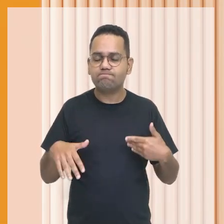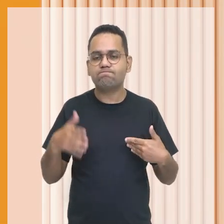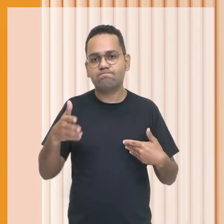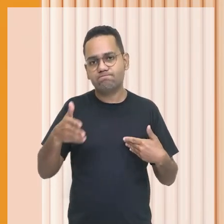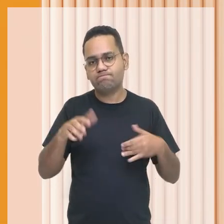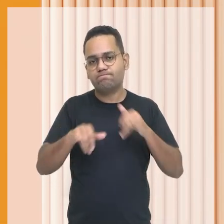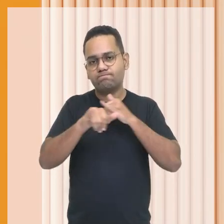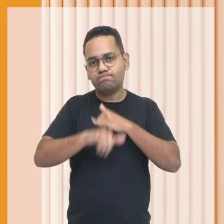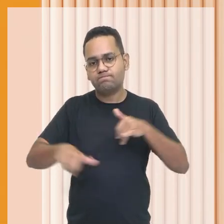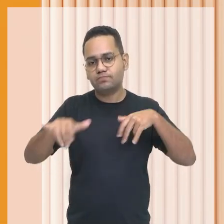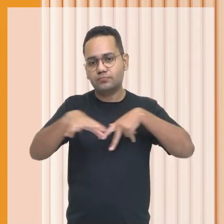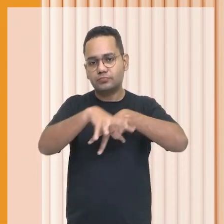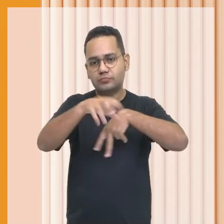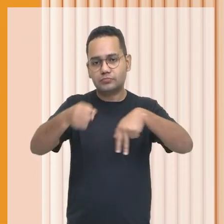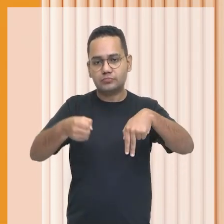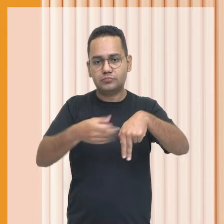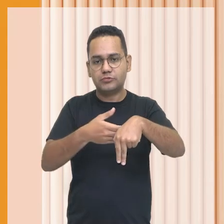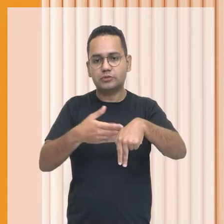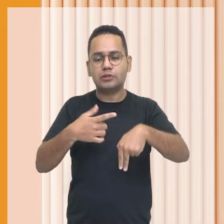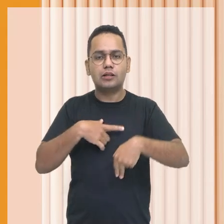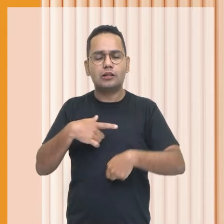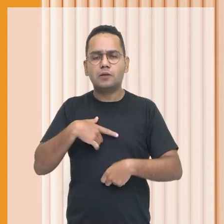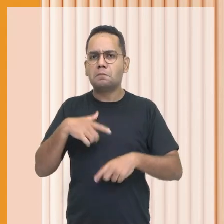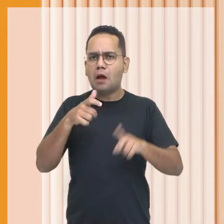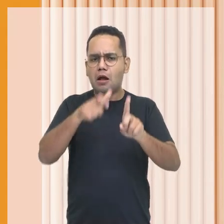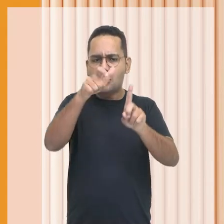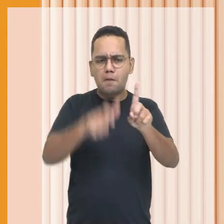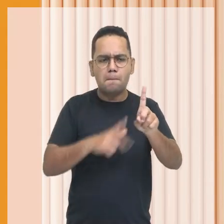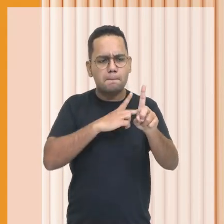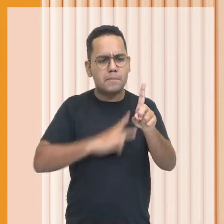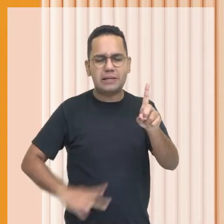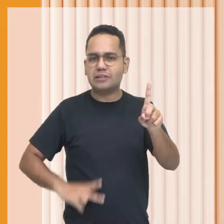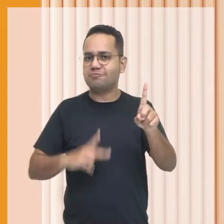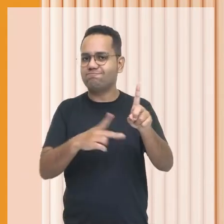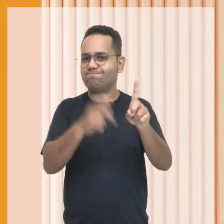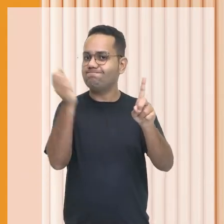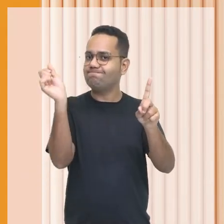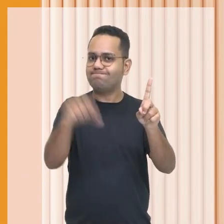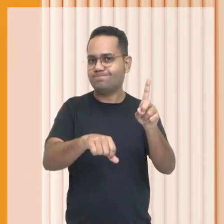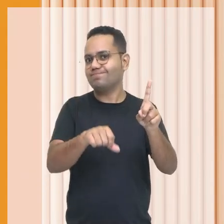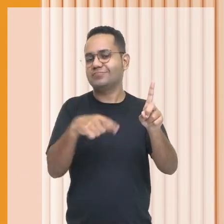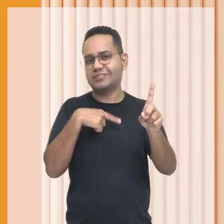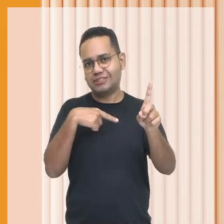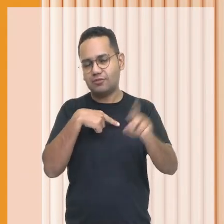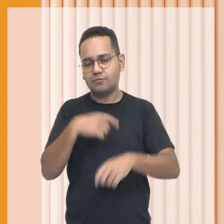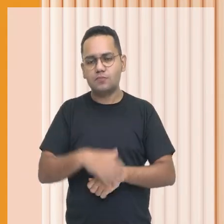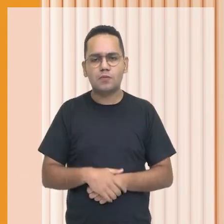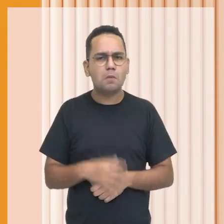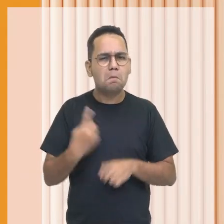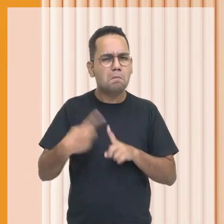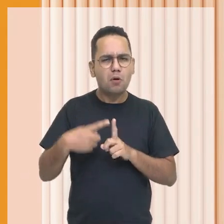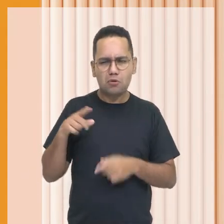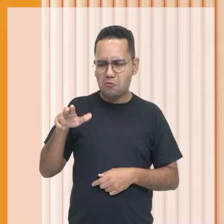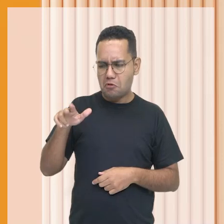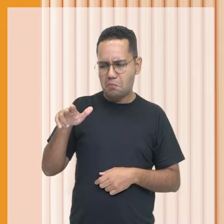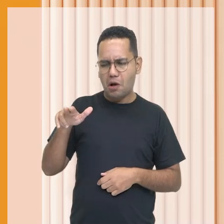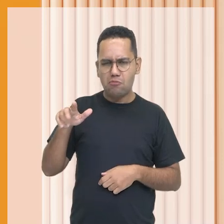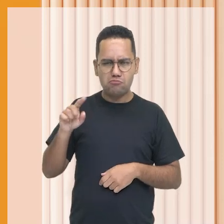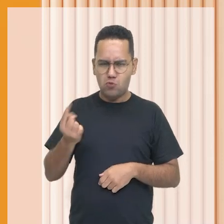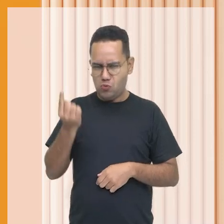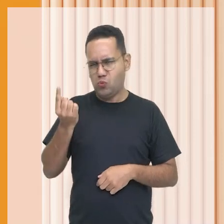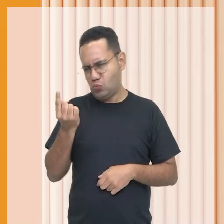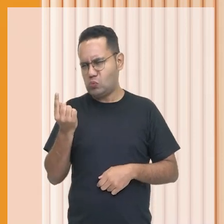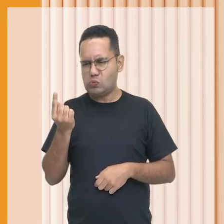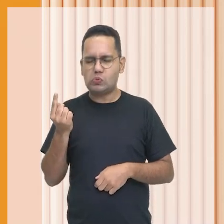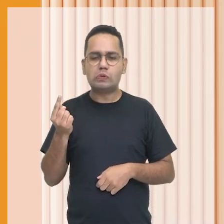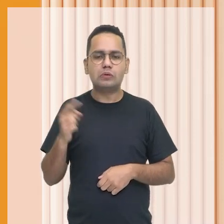nesse momento ali que manchou principalmente a imagem do Collor. Porque o irmão dele acusava que nessas questões ali de